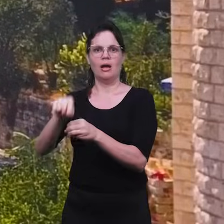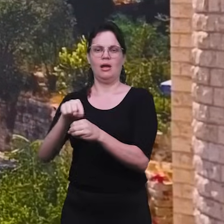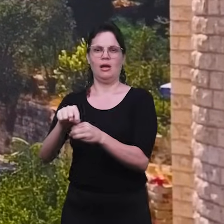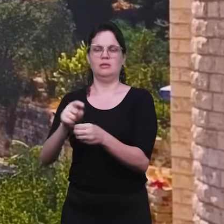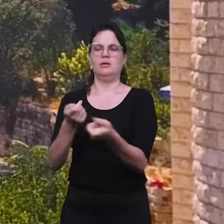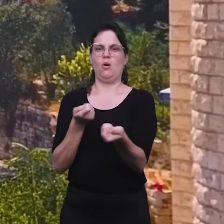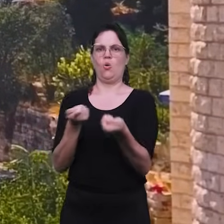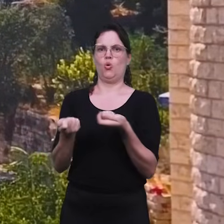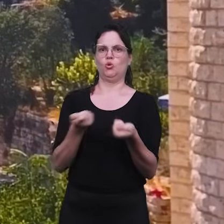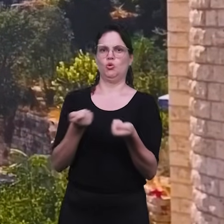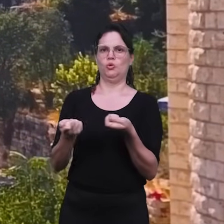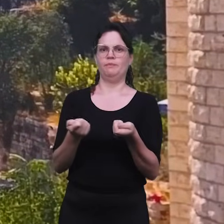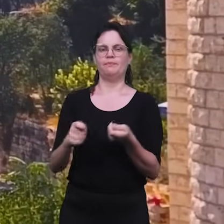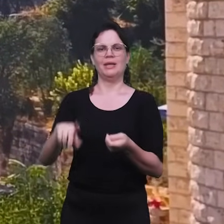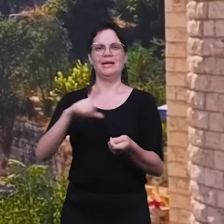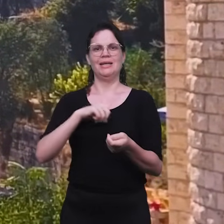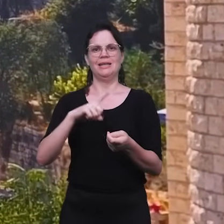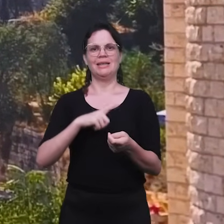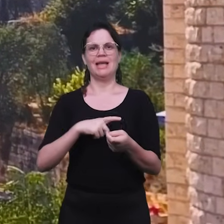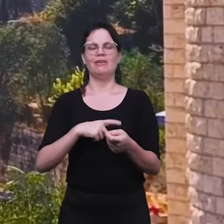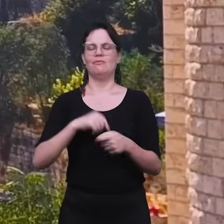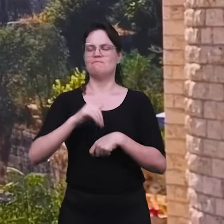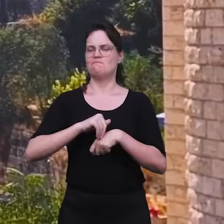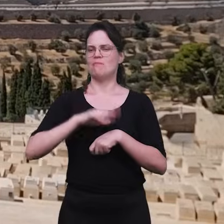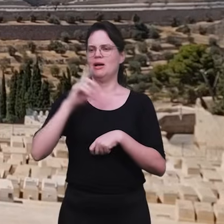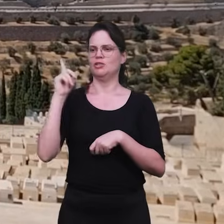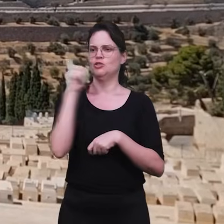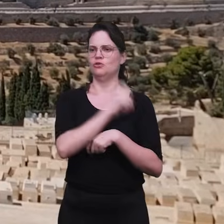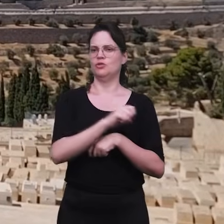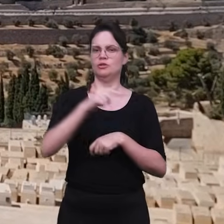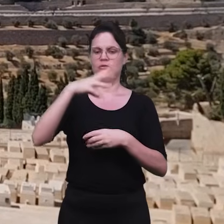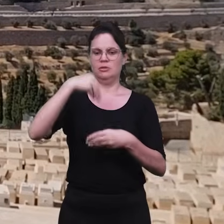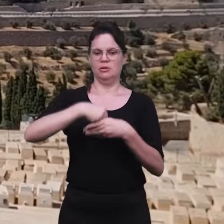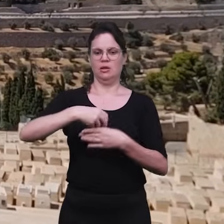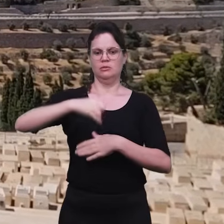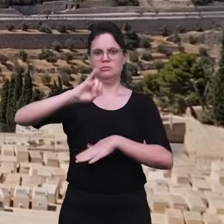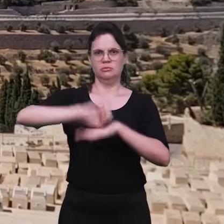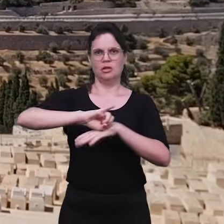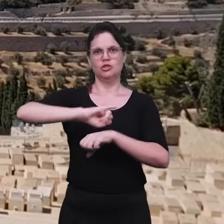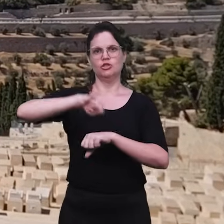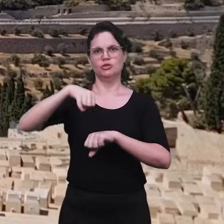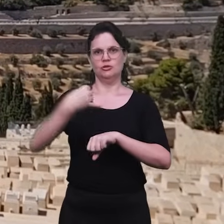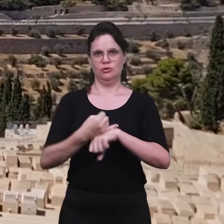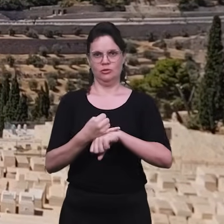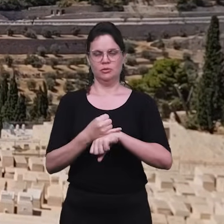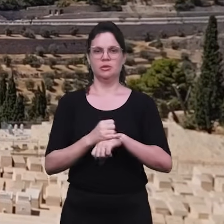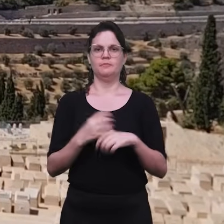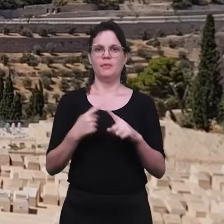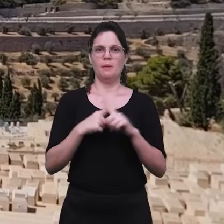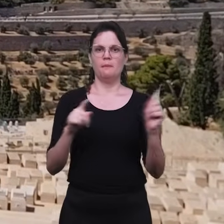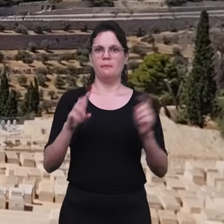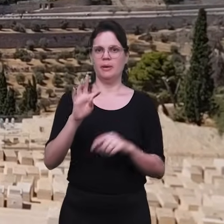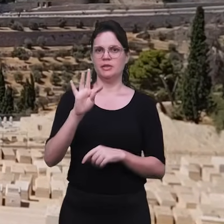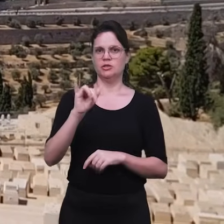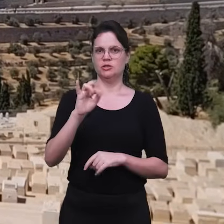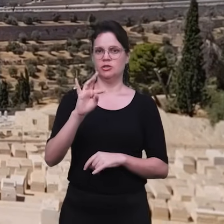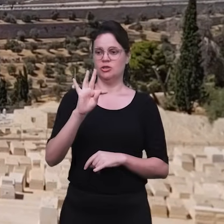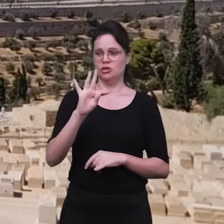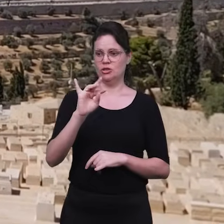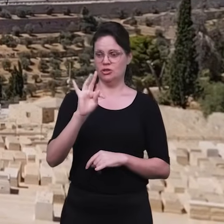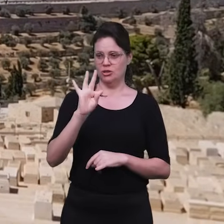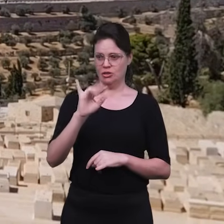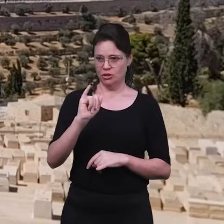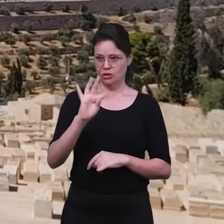revolta. E a última resistência foi em Jerusalém. Então Tito, como comandante do exército romano, ele